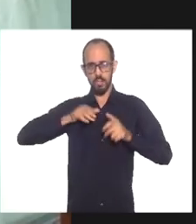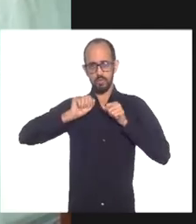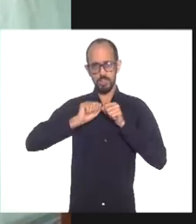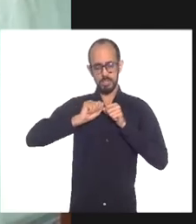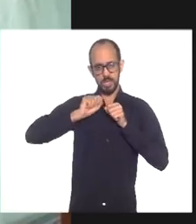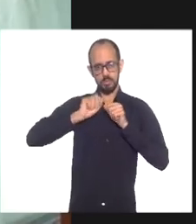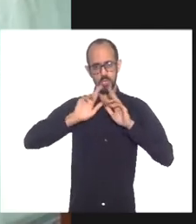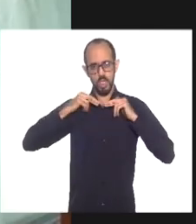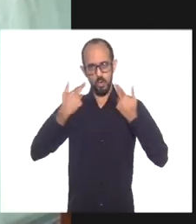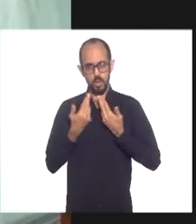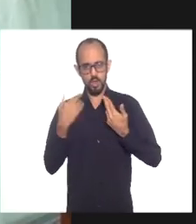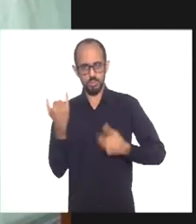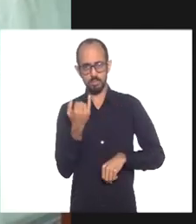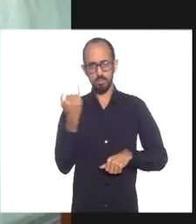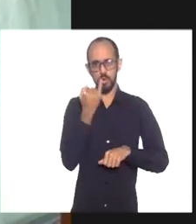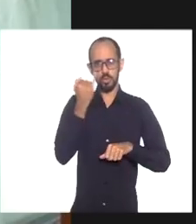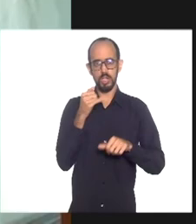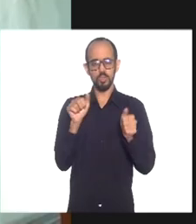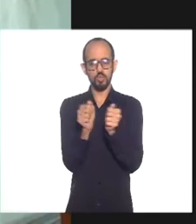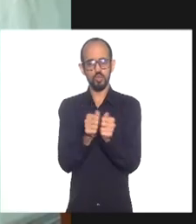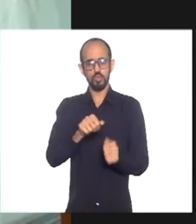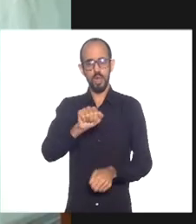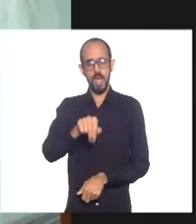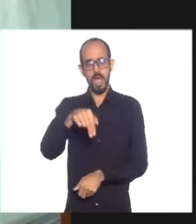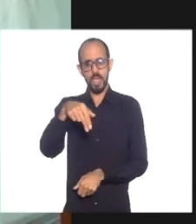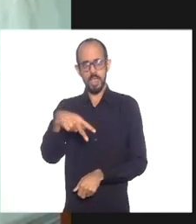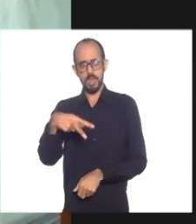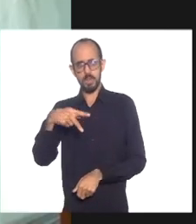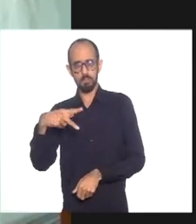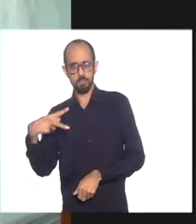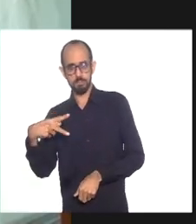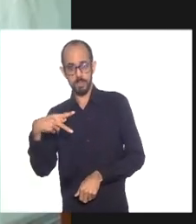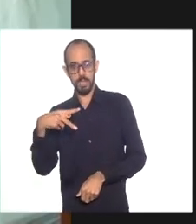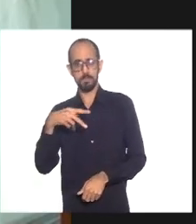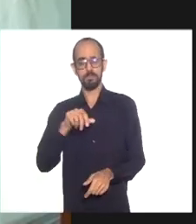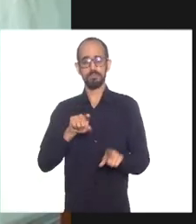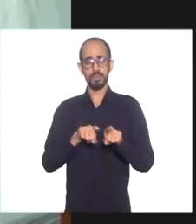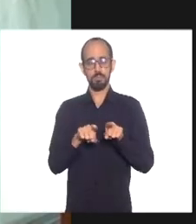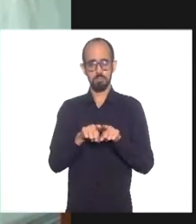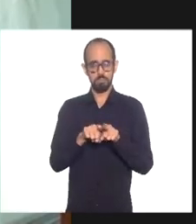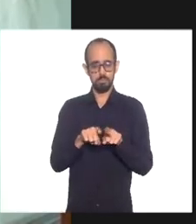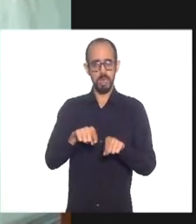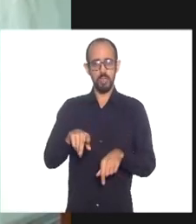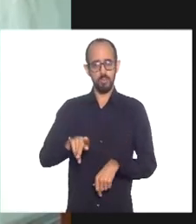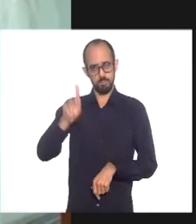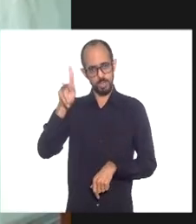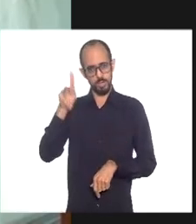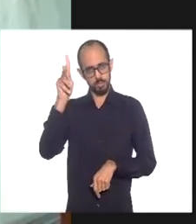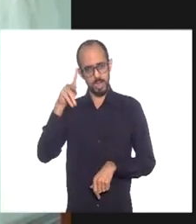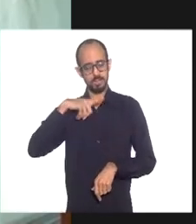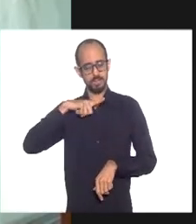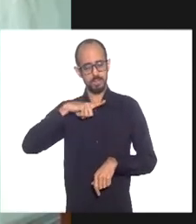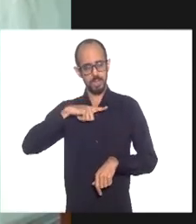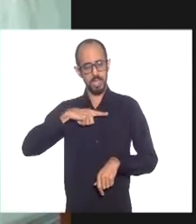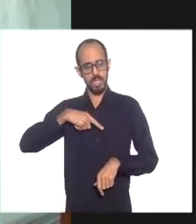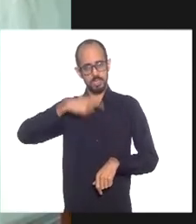reuniões importantes com a ANP, com a própria Petrobras, que ainda tem essa mesma